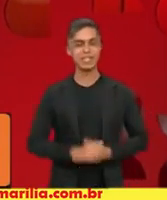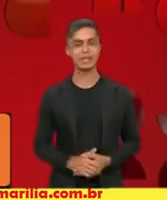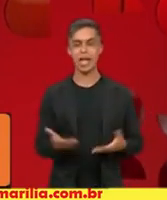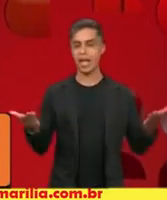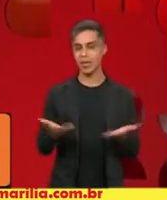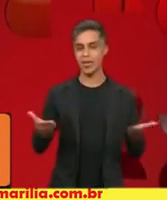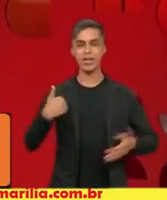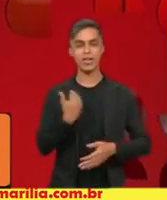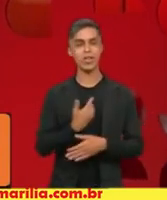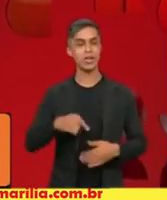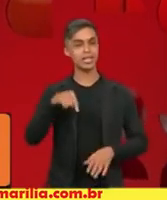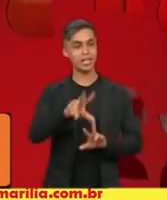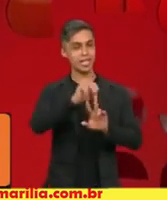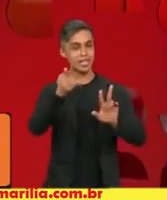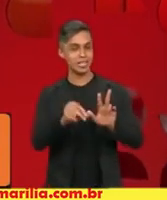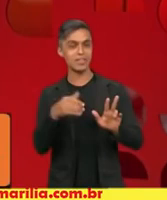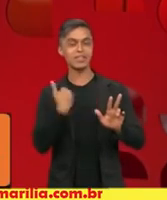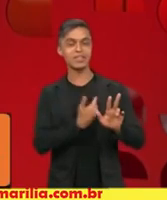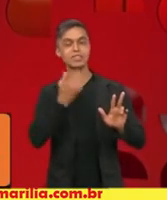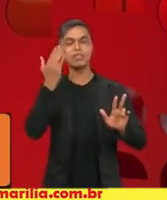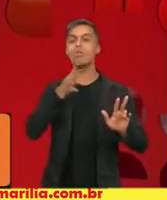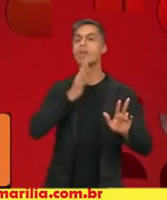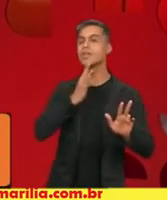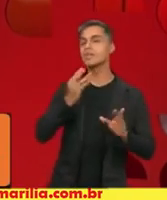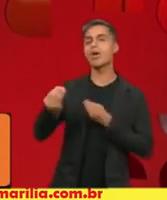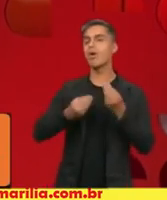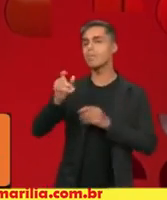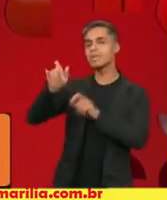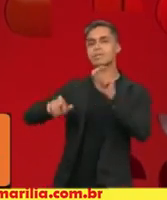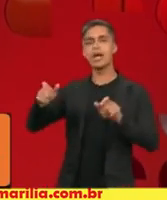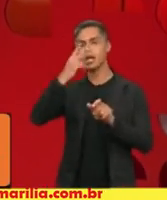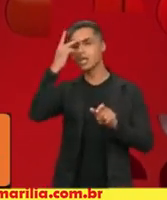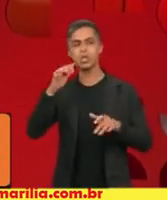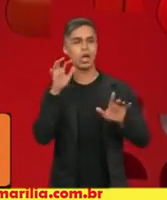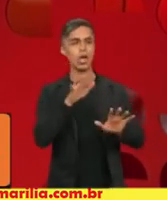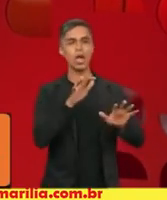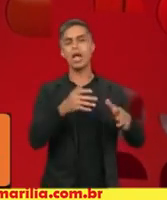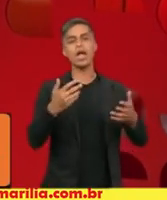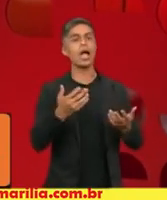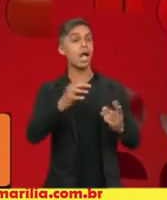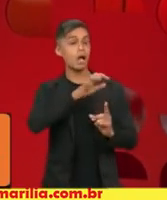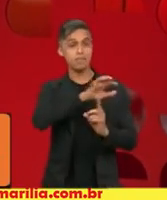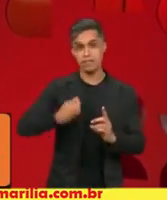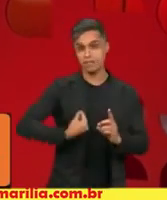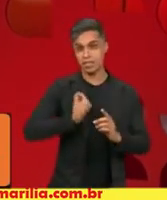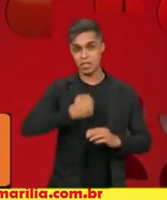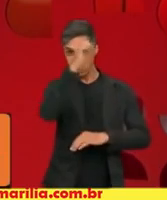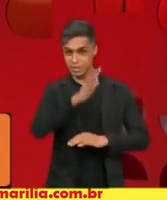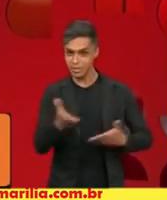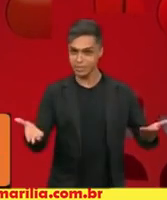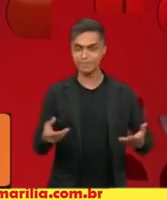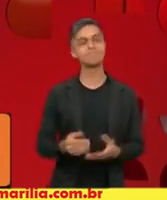de agora, a gente vai saber um pouco mais sobre as figuras que alimentam e movimentam as redes, a política e a vida dos brasileiros.